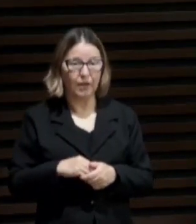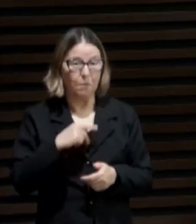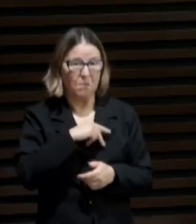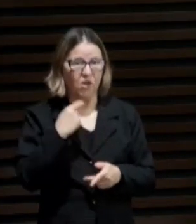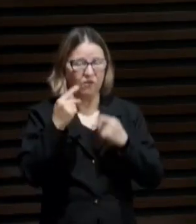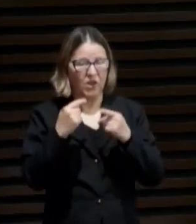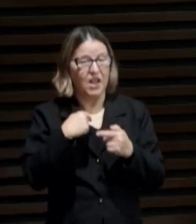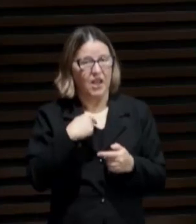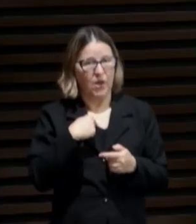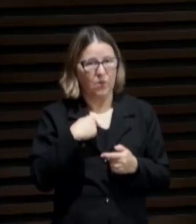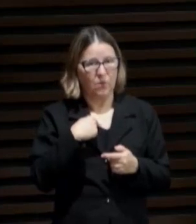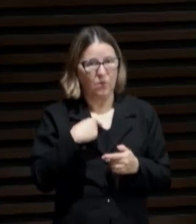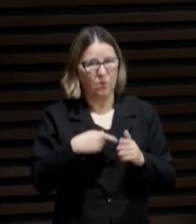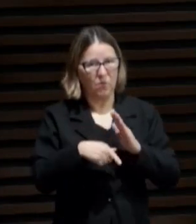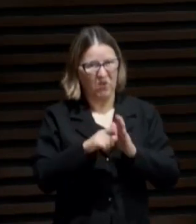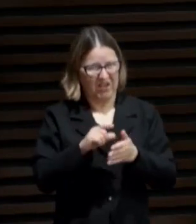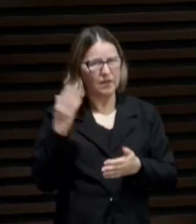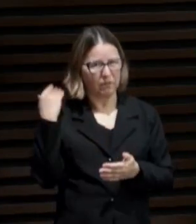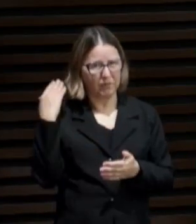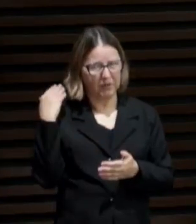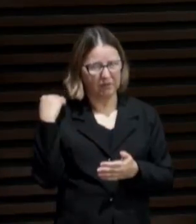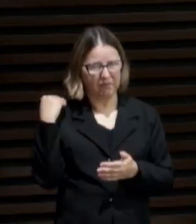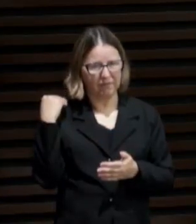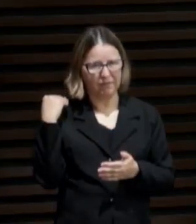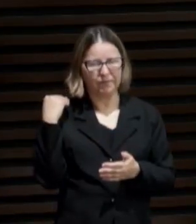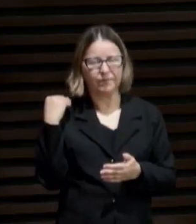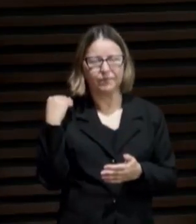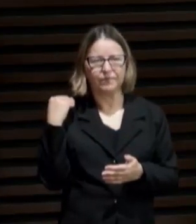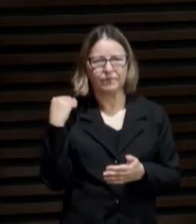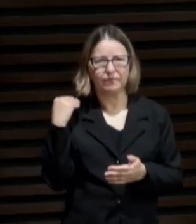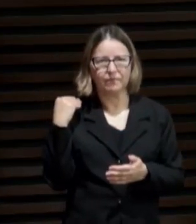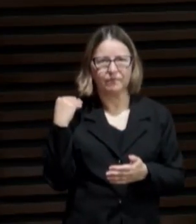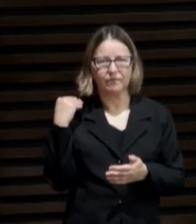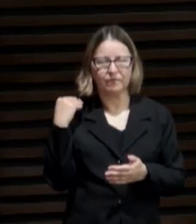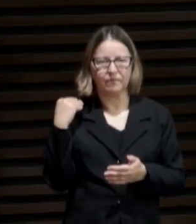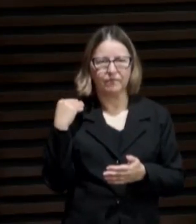a mim que noutro tempo, olha a expressão, noutro tempo,